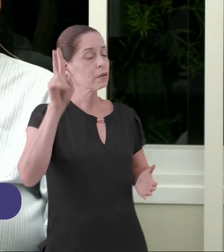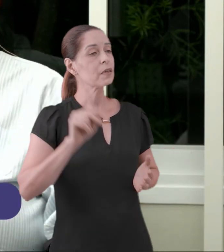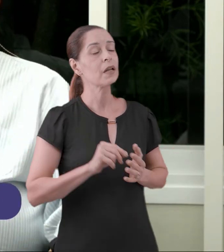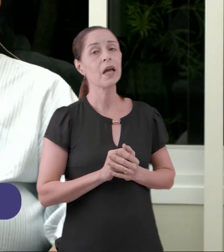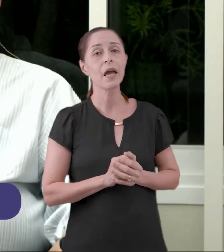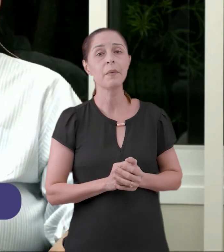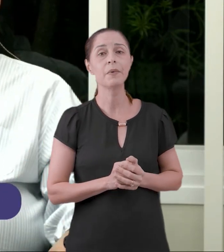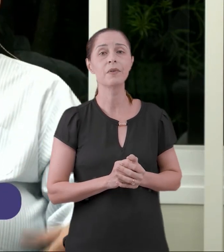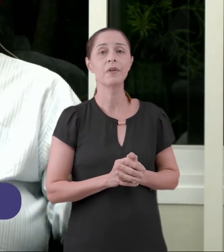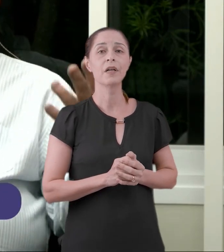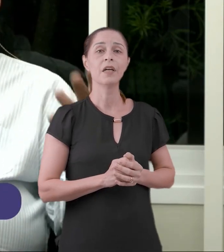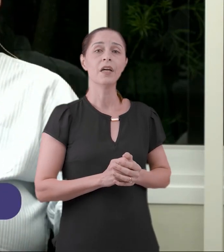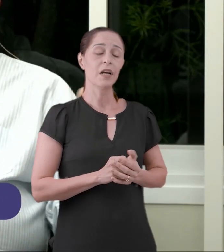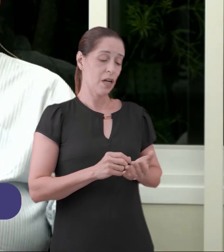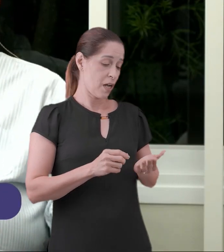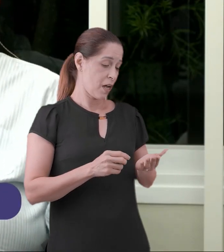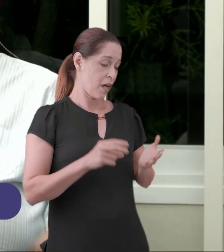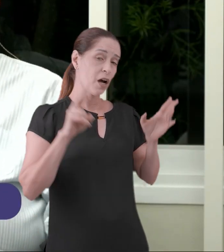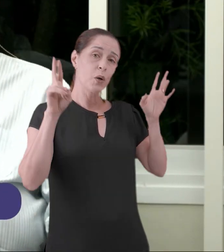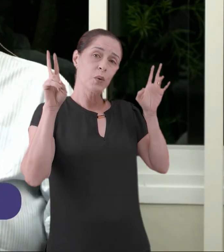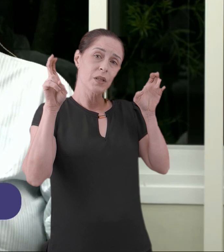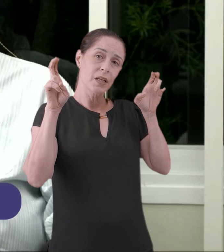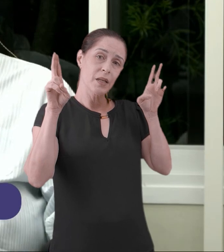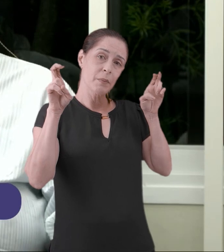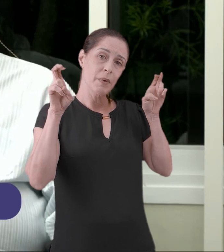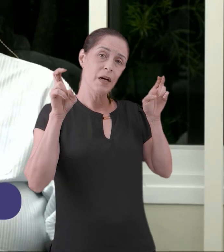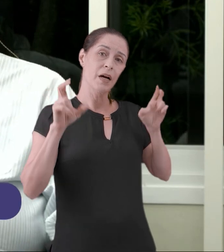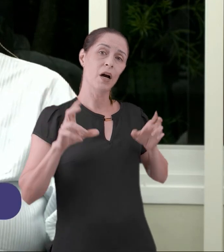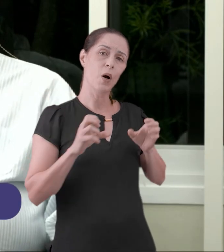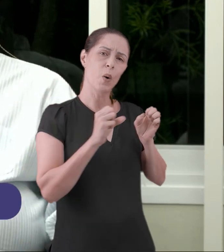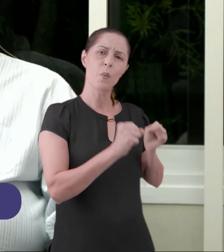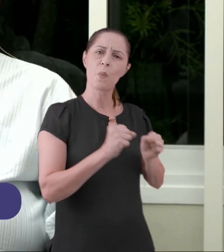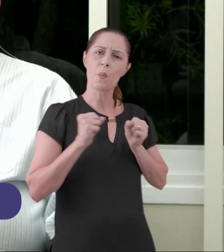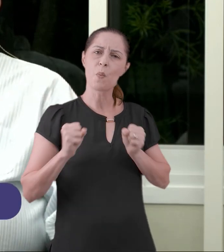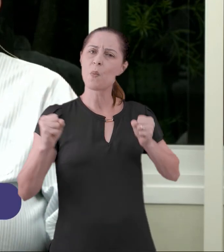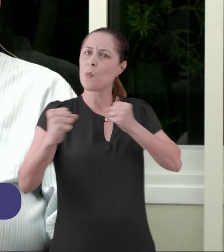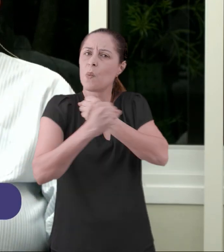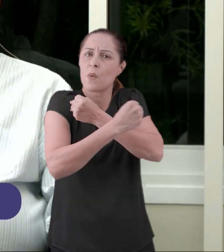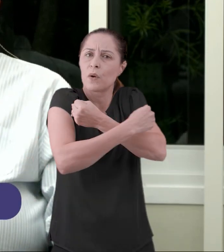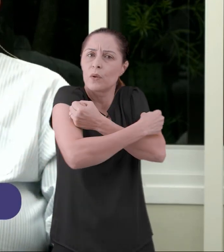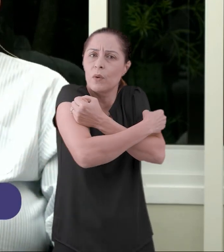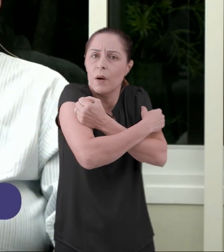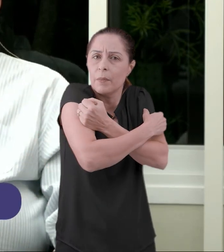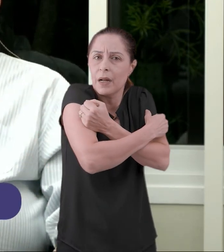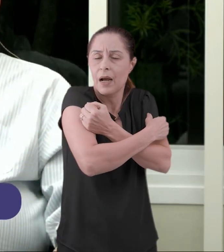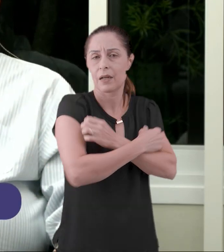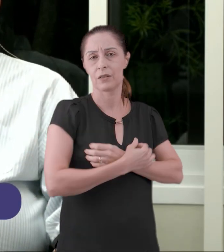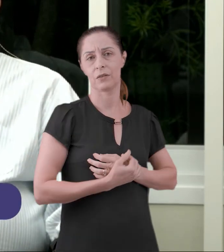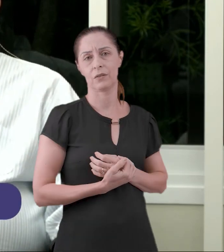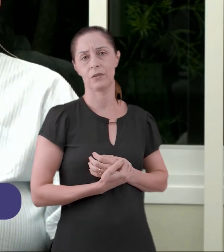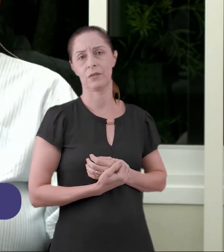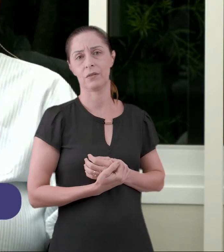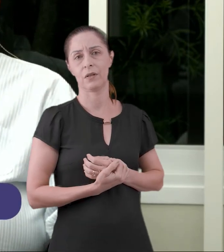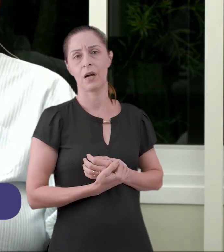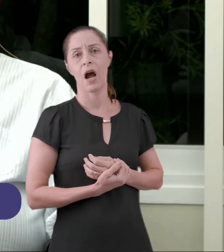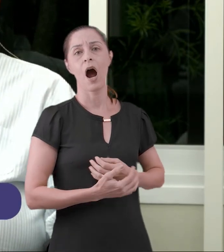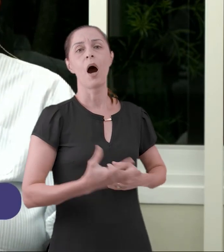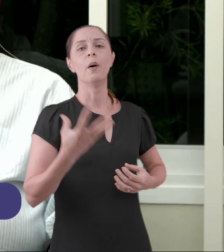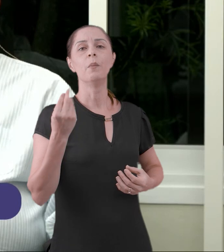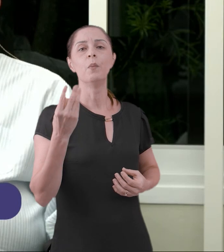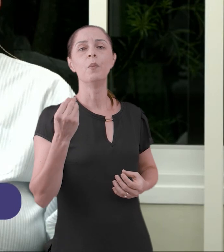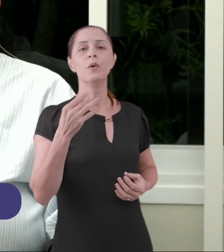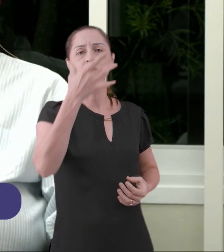italiano, onde ele falou do poder do abraço, né? Do poder do abraço. Então, às vezes, o que as pessoas